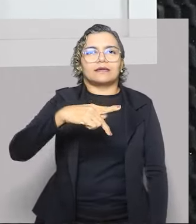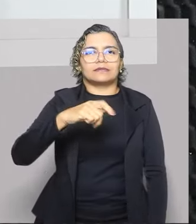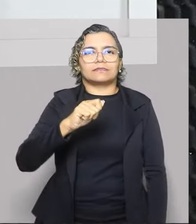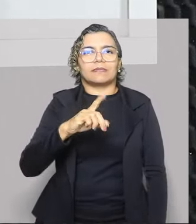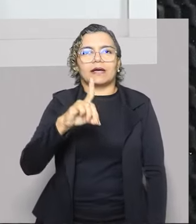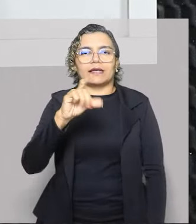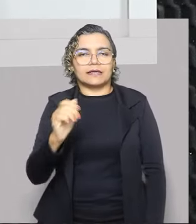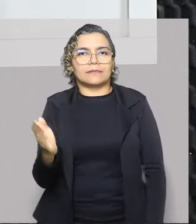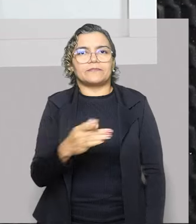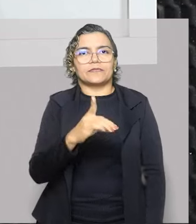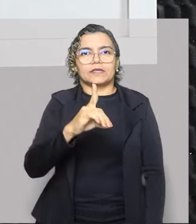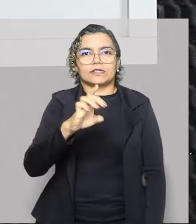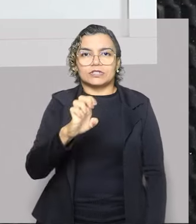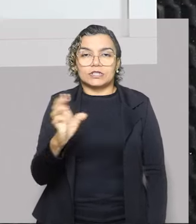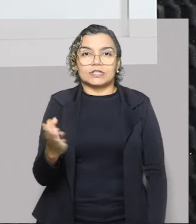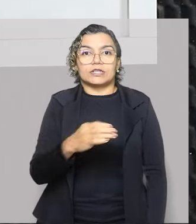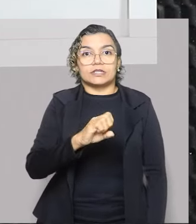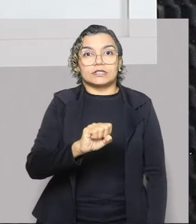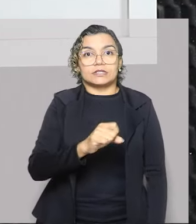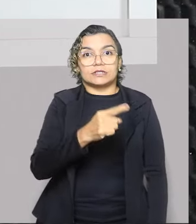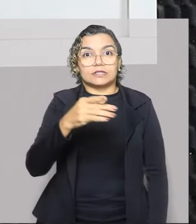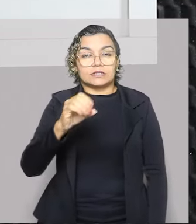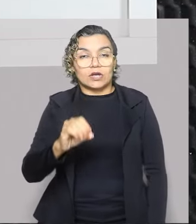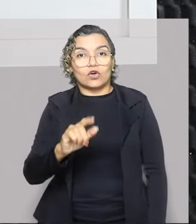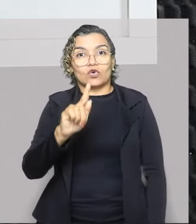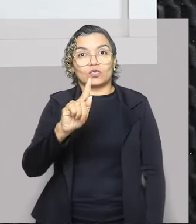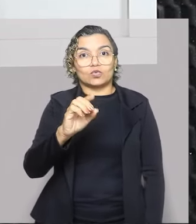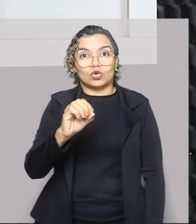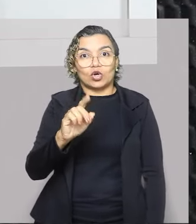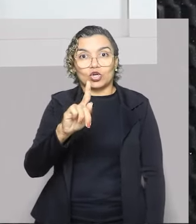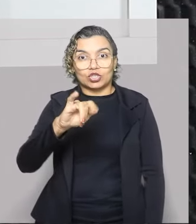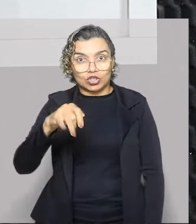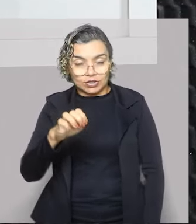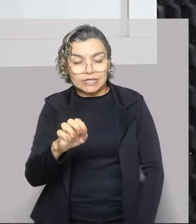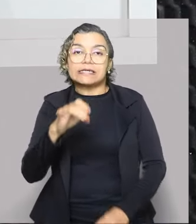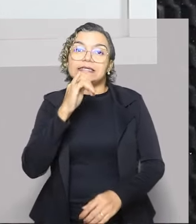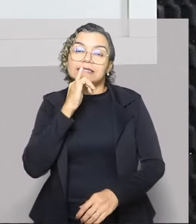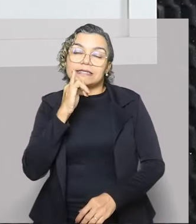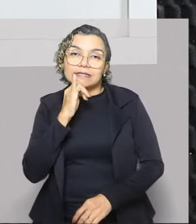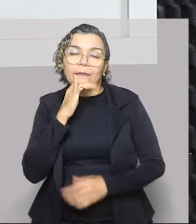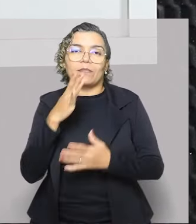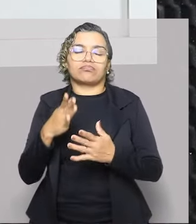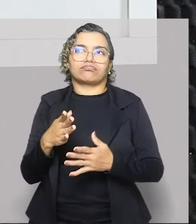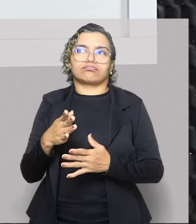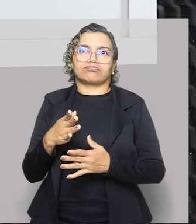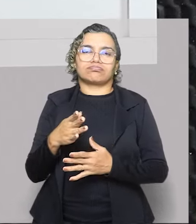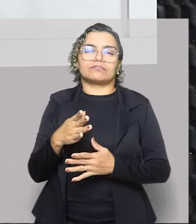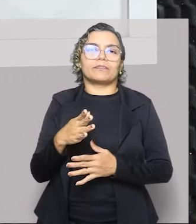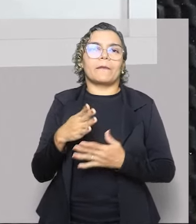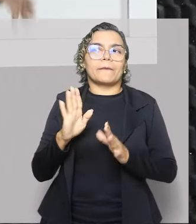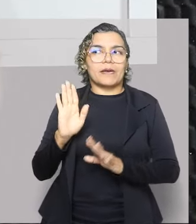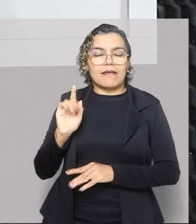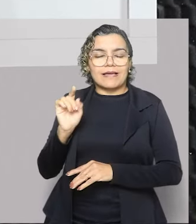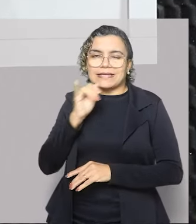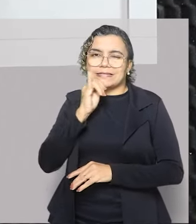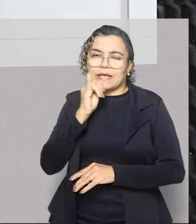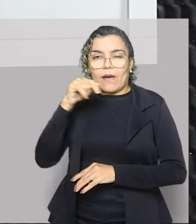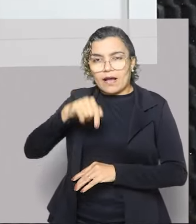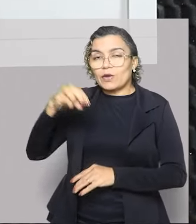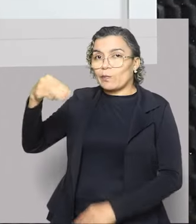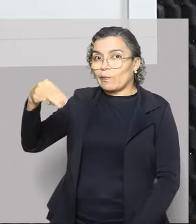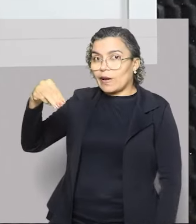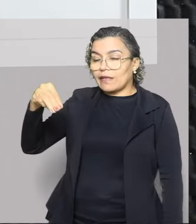Gente esse nome não é um nome científico esse nome pode ser né utilizado aqui no Maranhão mas talvez lá no sul do